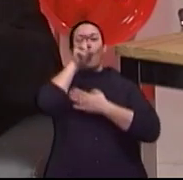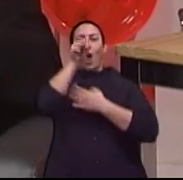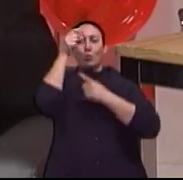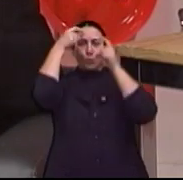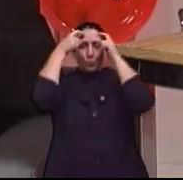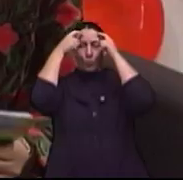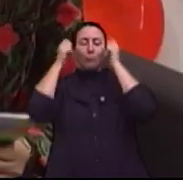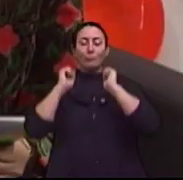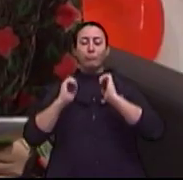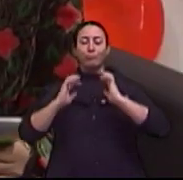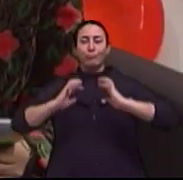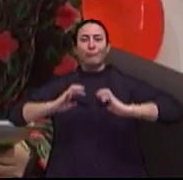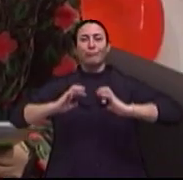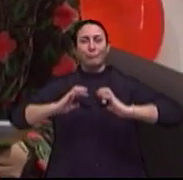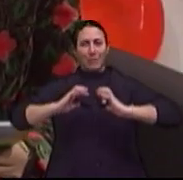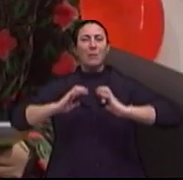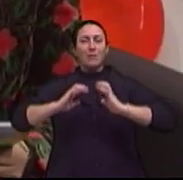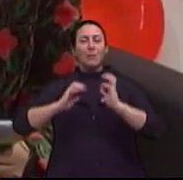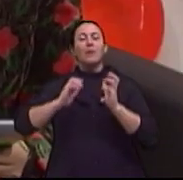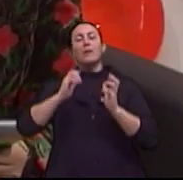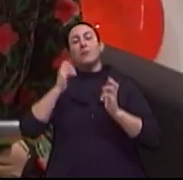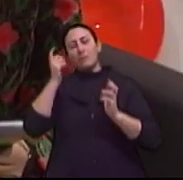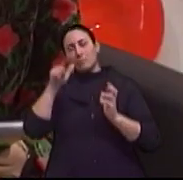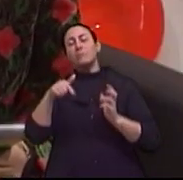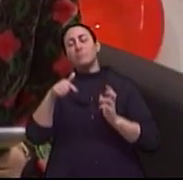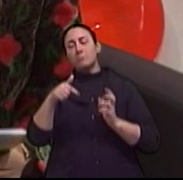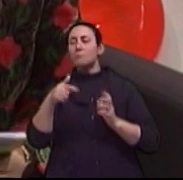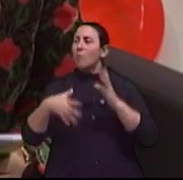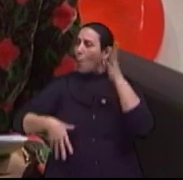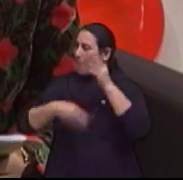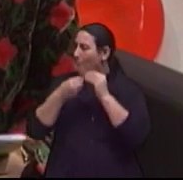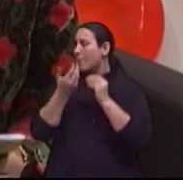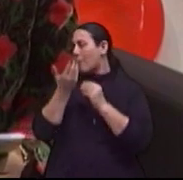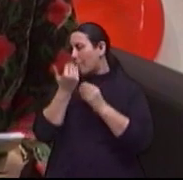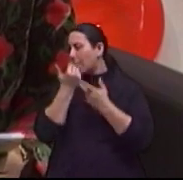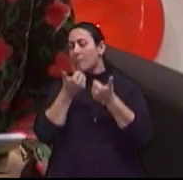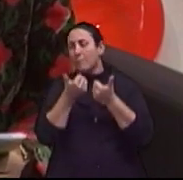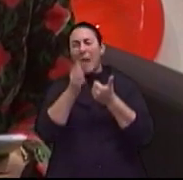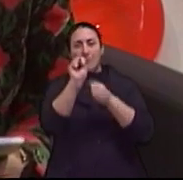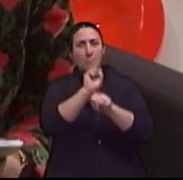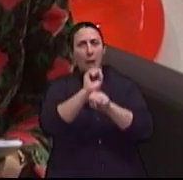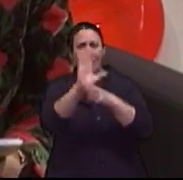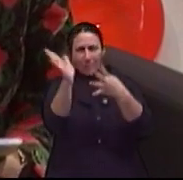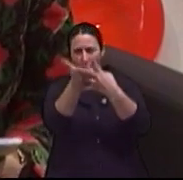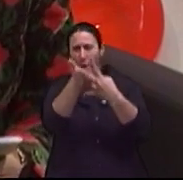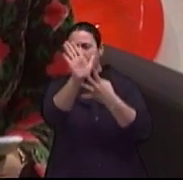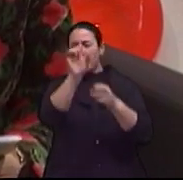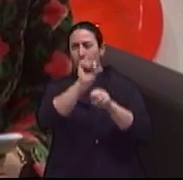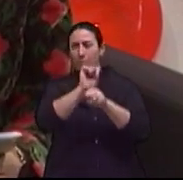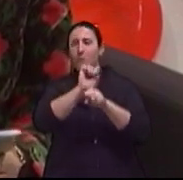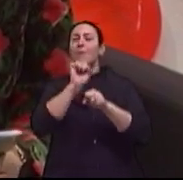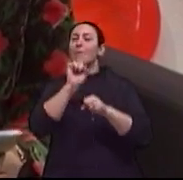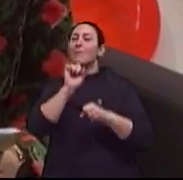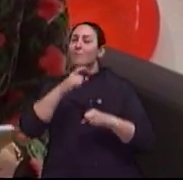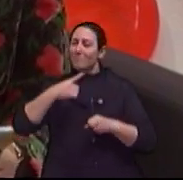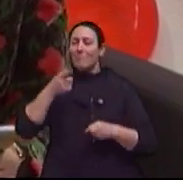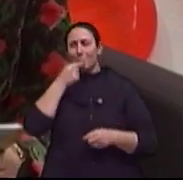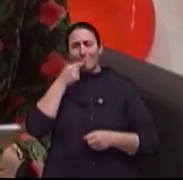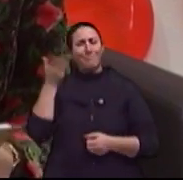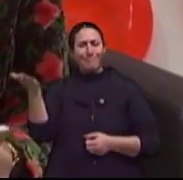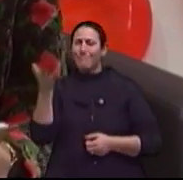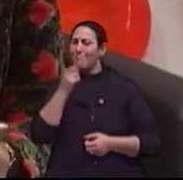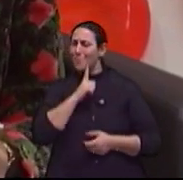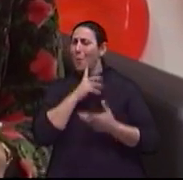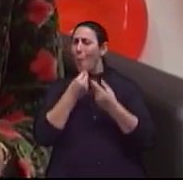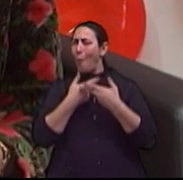EA uma complementação alimentar nós vamos a um pequeno intervalo estamos só na metade do programa Dr Fernanda tem